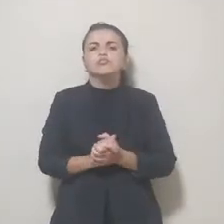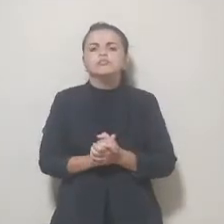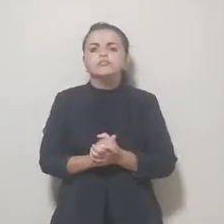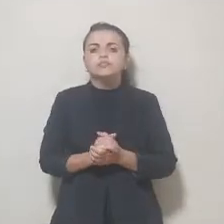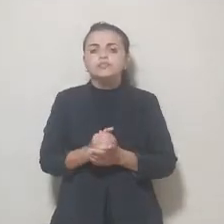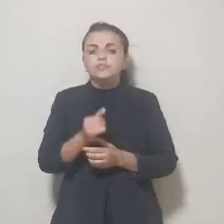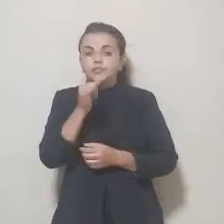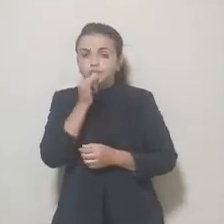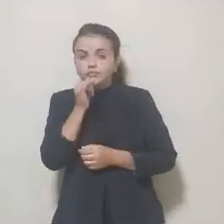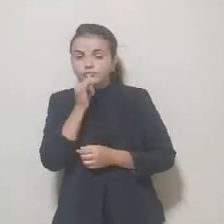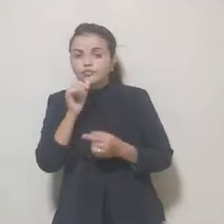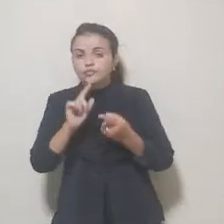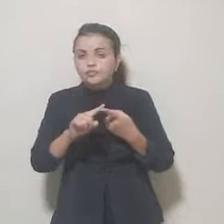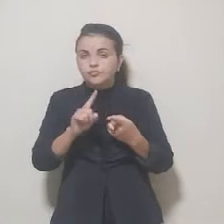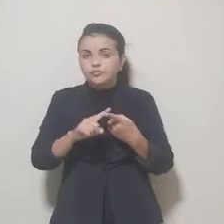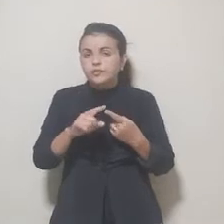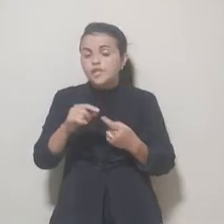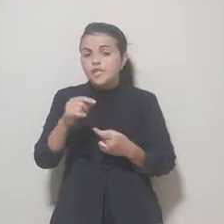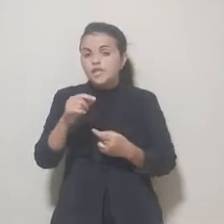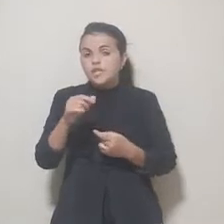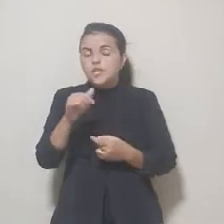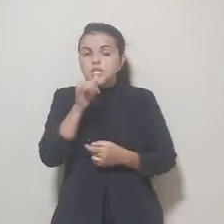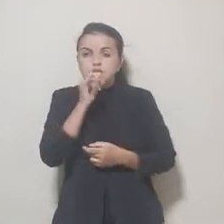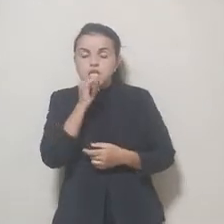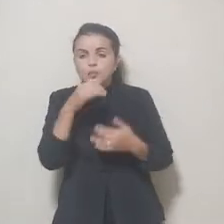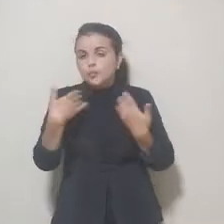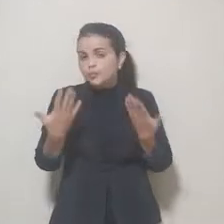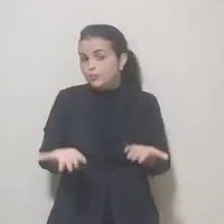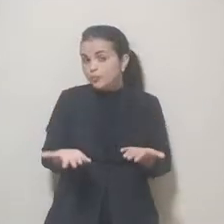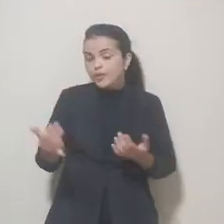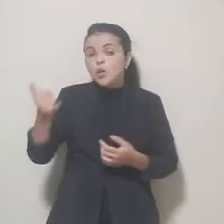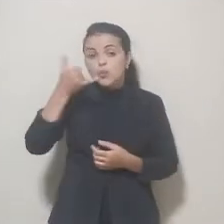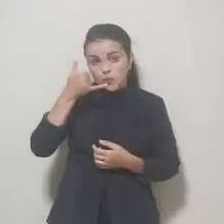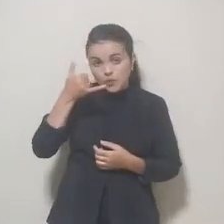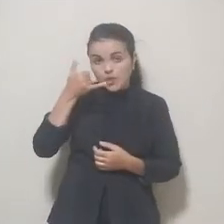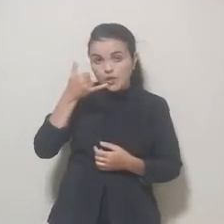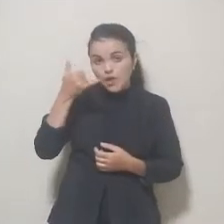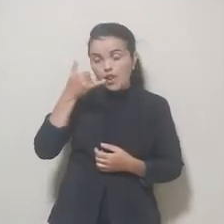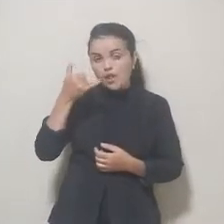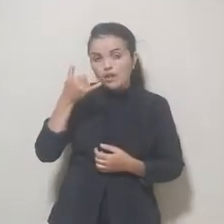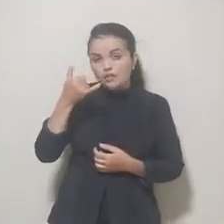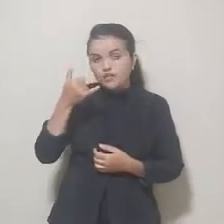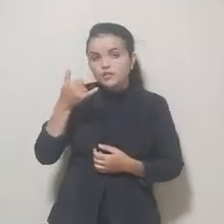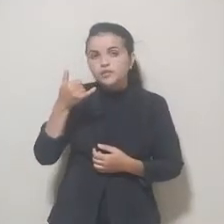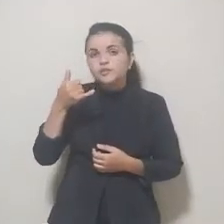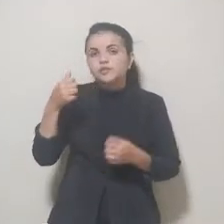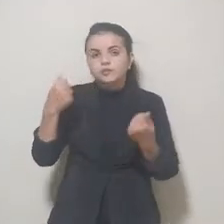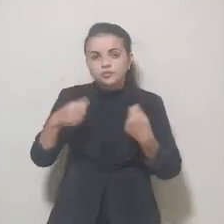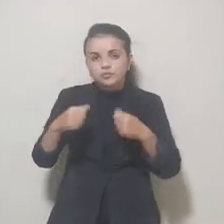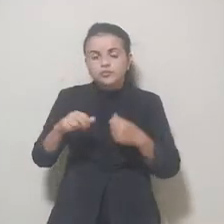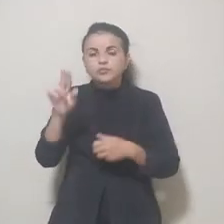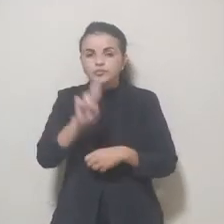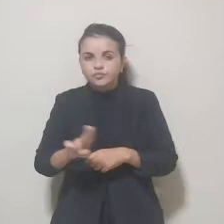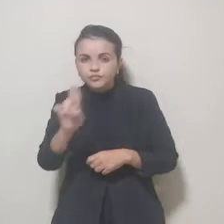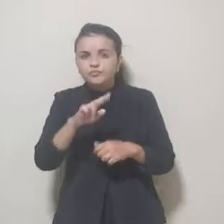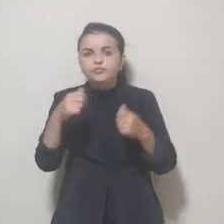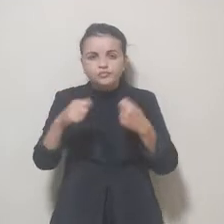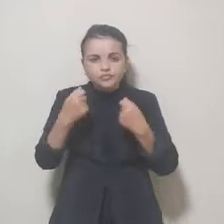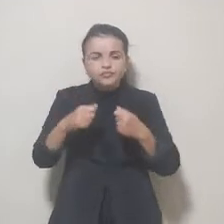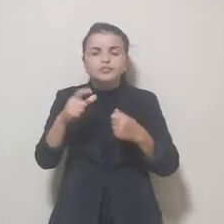um celular, ele só funciona se ele tiver com uma bateria com carga. Então, nossas células também, elas precisam como se fosse dessa carga.